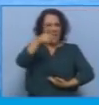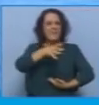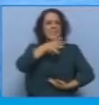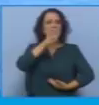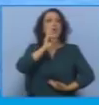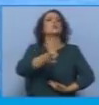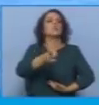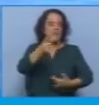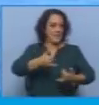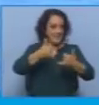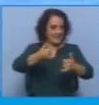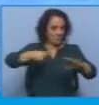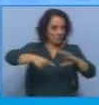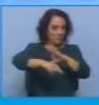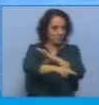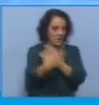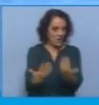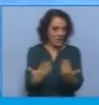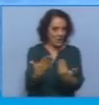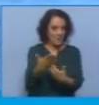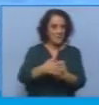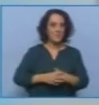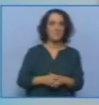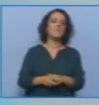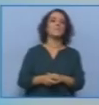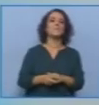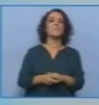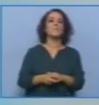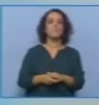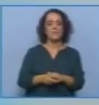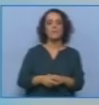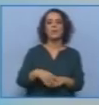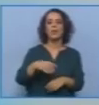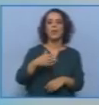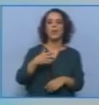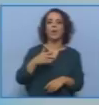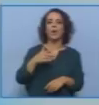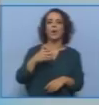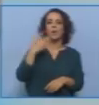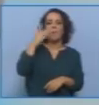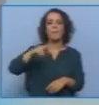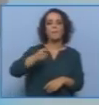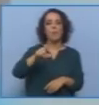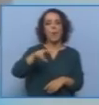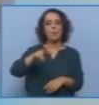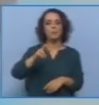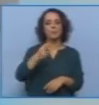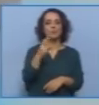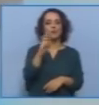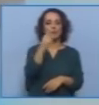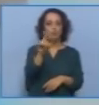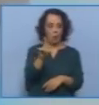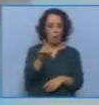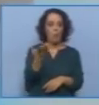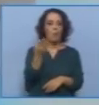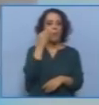que vamos ir desbravando agora estes minutos. Padre Manuel Morjão, é um olhar, uma